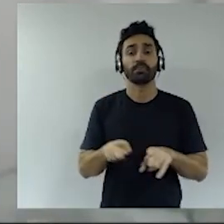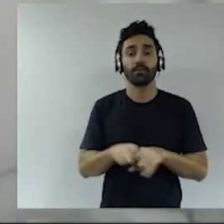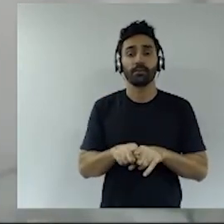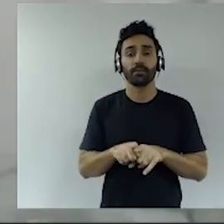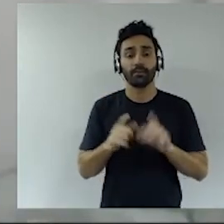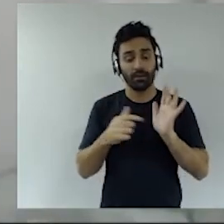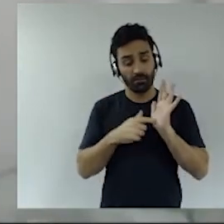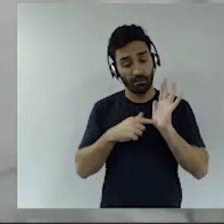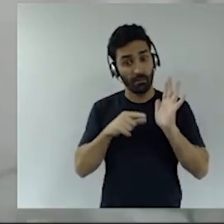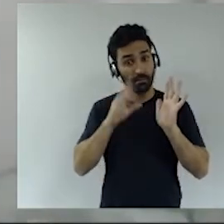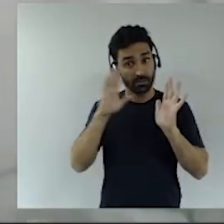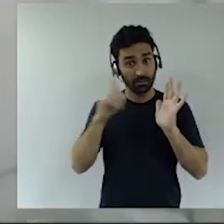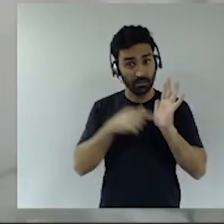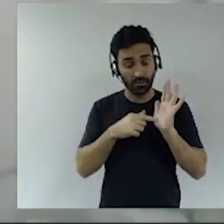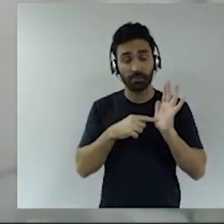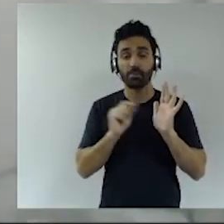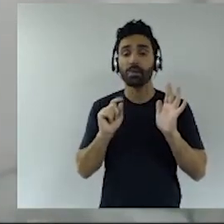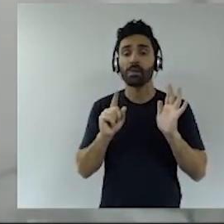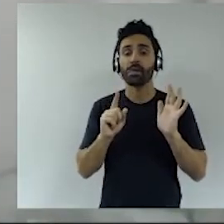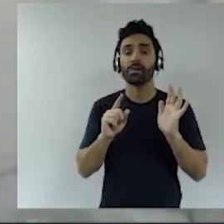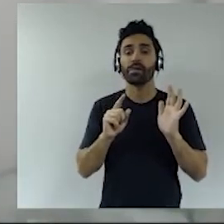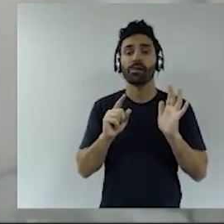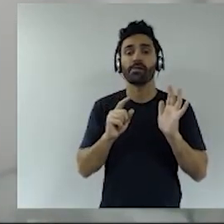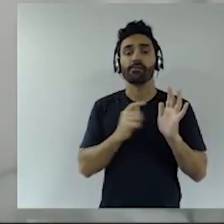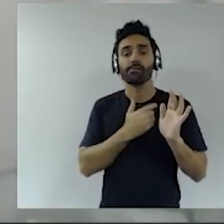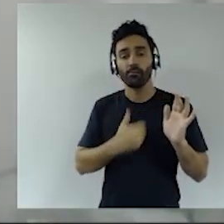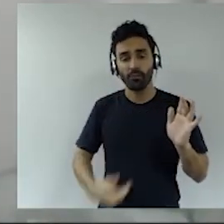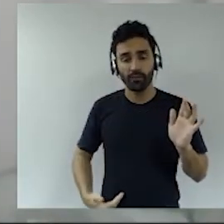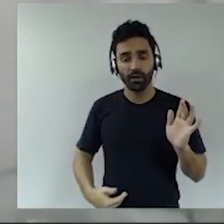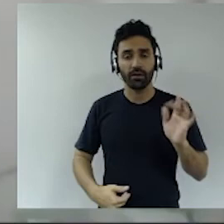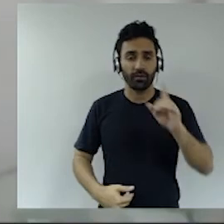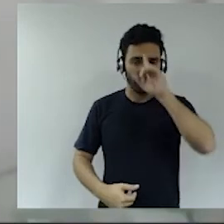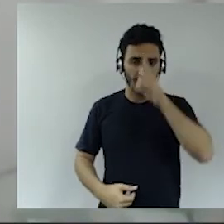que dá o problema, determinação do poder público